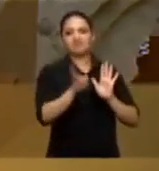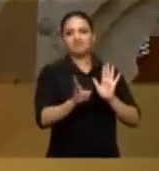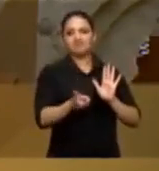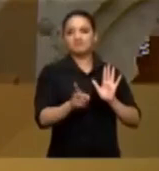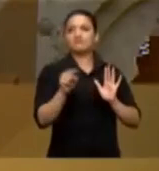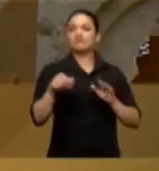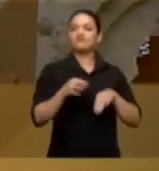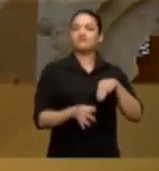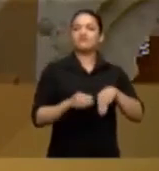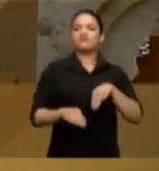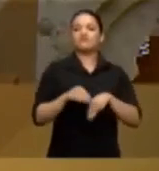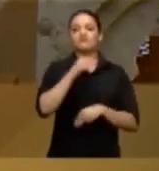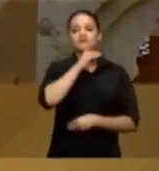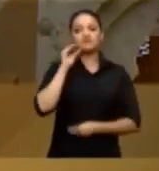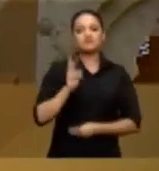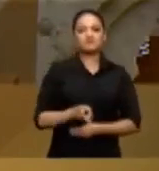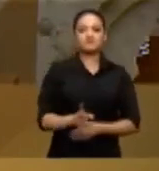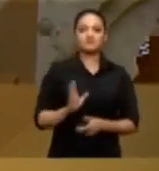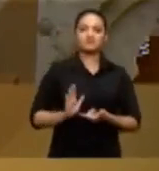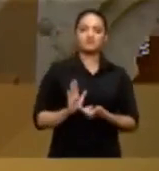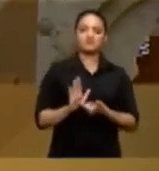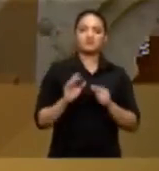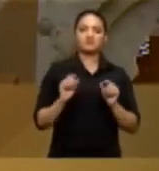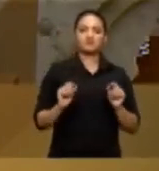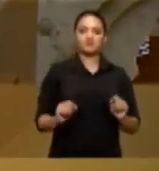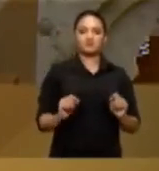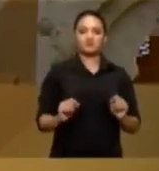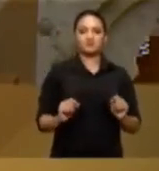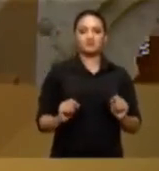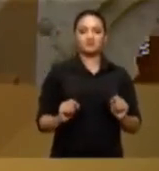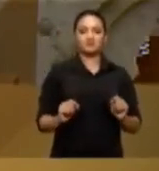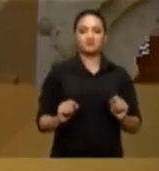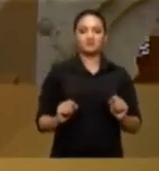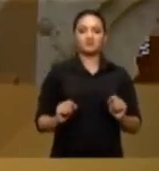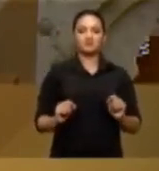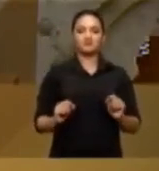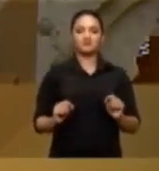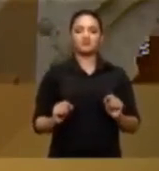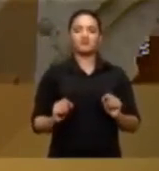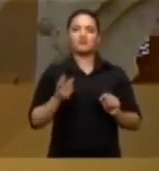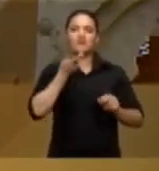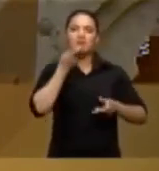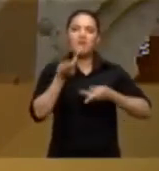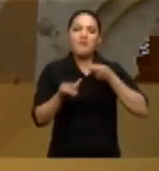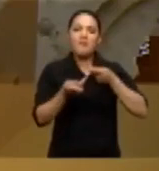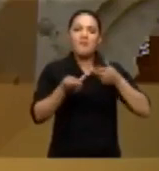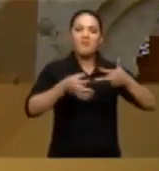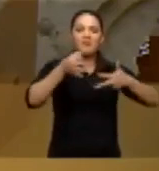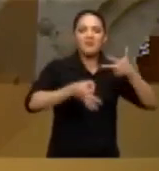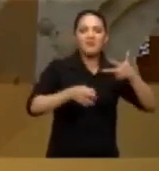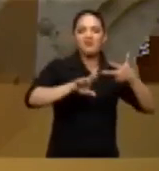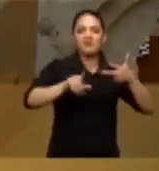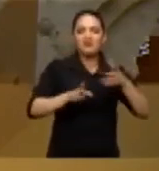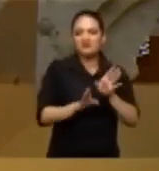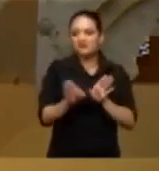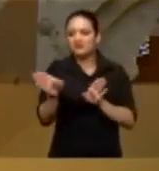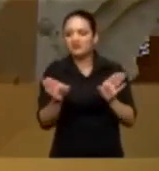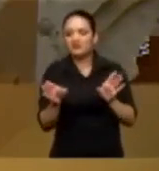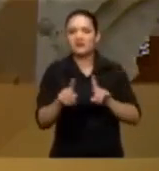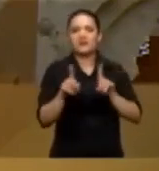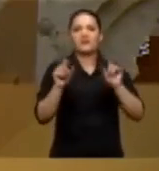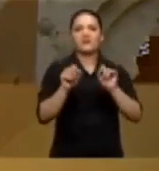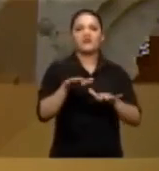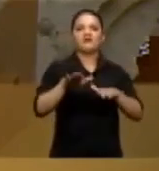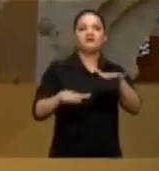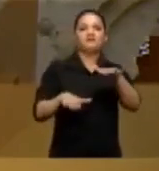Mello, sempre demonstrou que a retórica jurídica não se limita a um ou ao outro, mas faz o